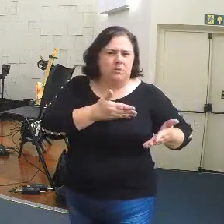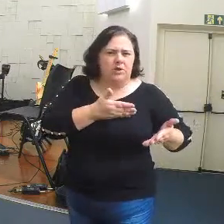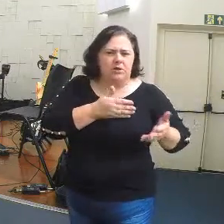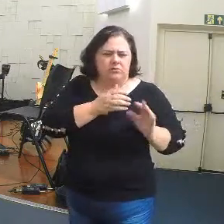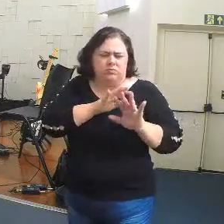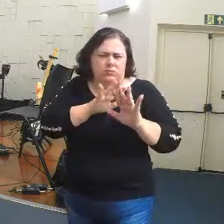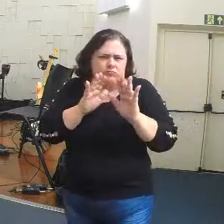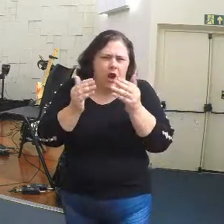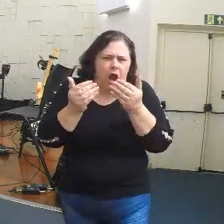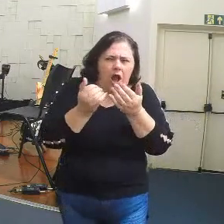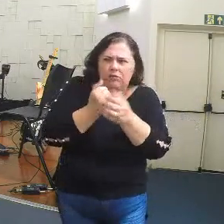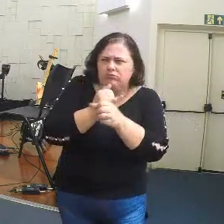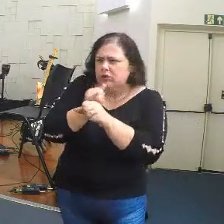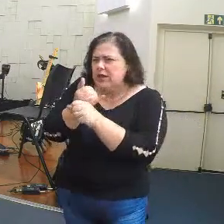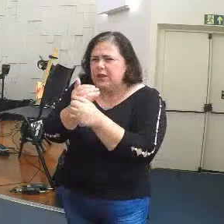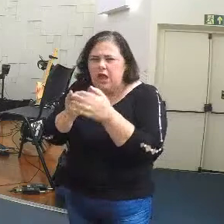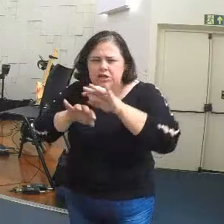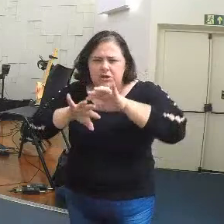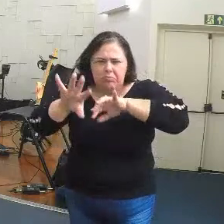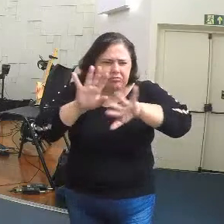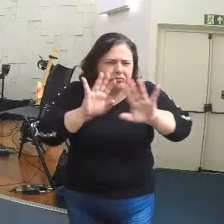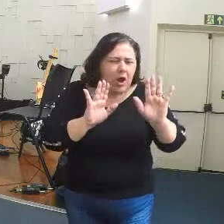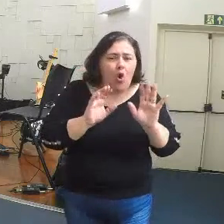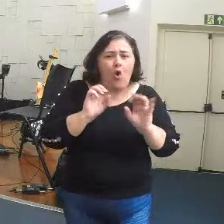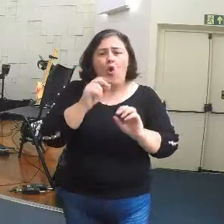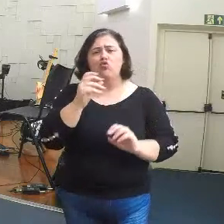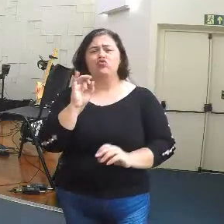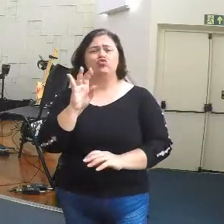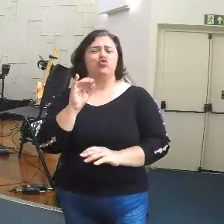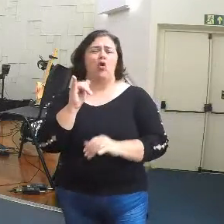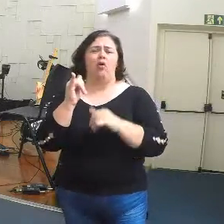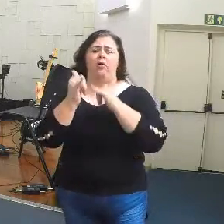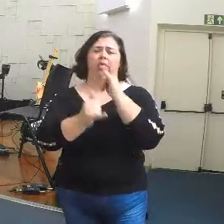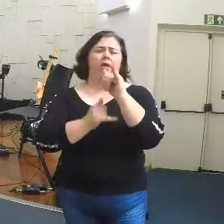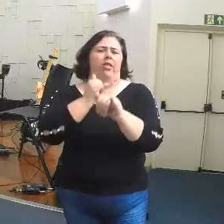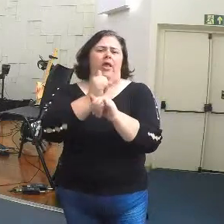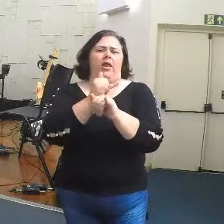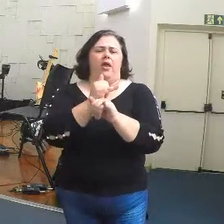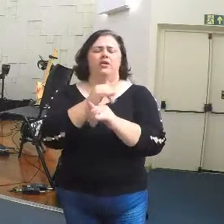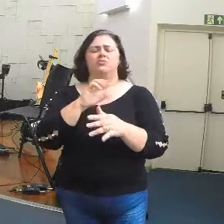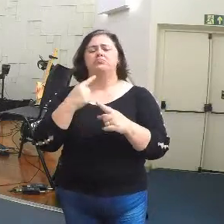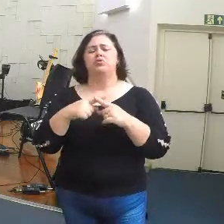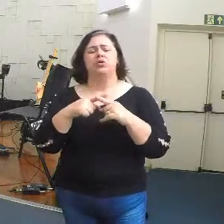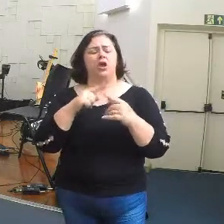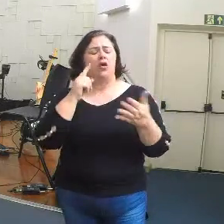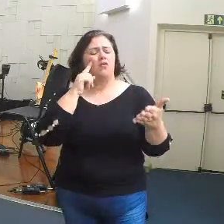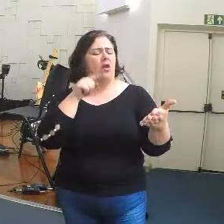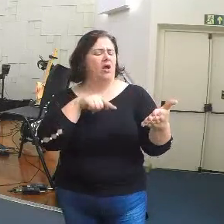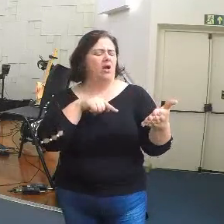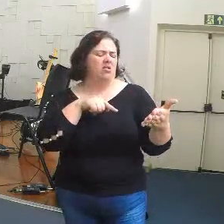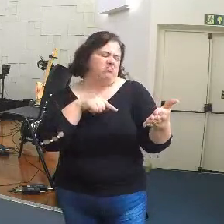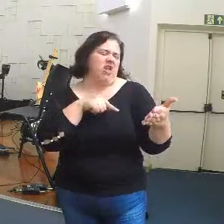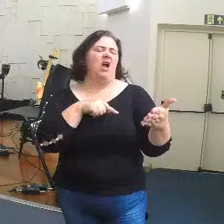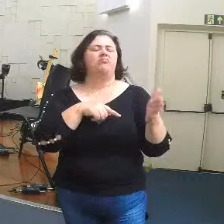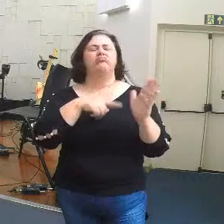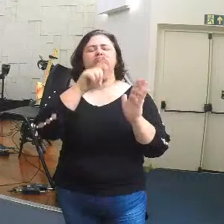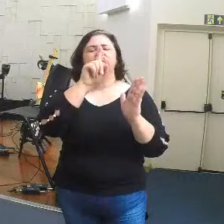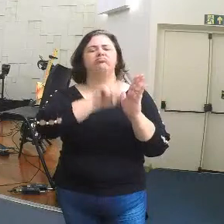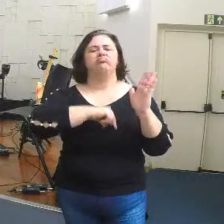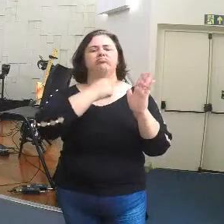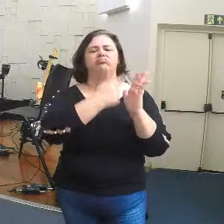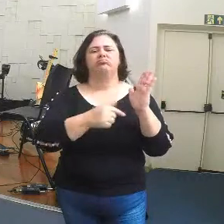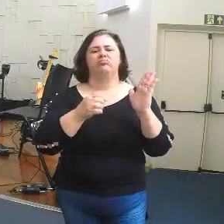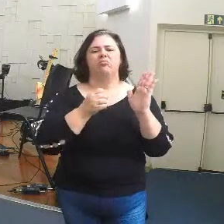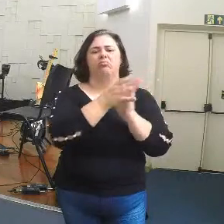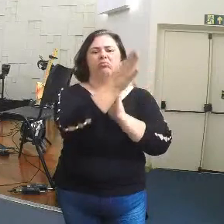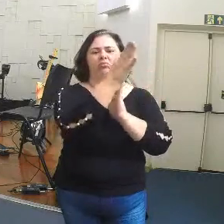você vai e mergulha na internet, porque na internet é fácil. Você vai ali e dá um clique, e aí você cancela essa pessoa.